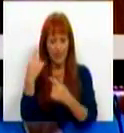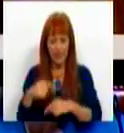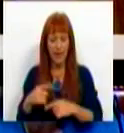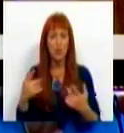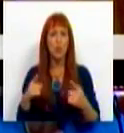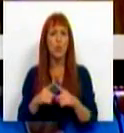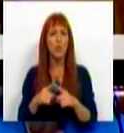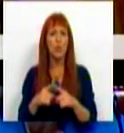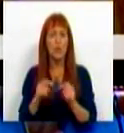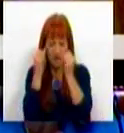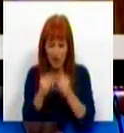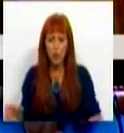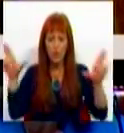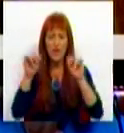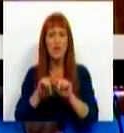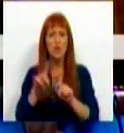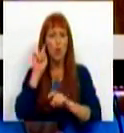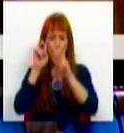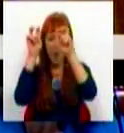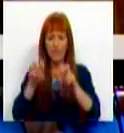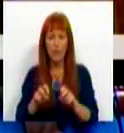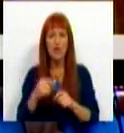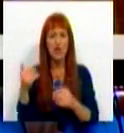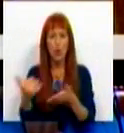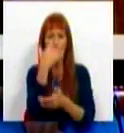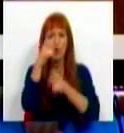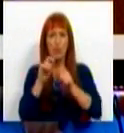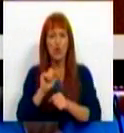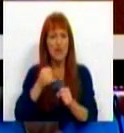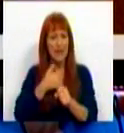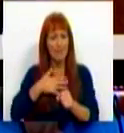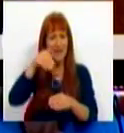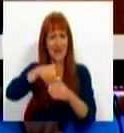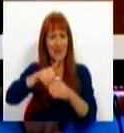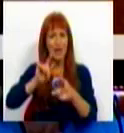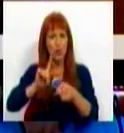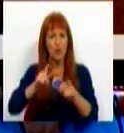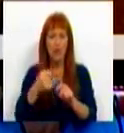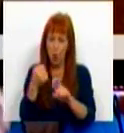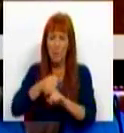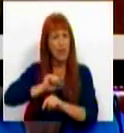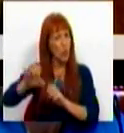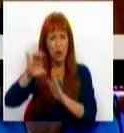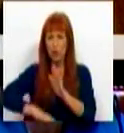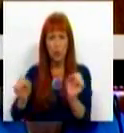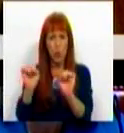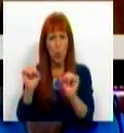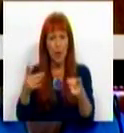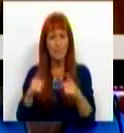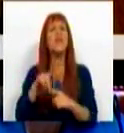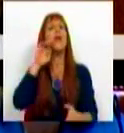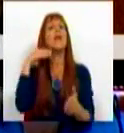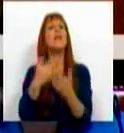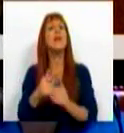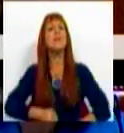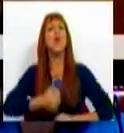ter inovação e qualificação dos recursos humanos nas nossas empresas é combater a precariedade e